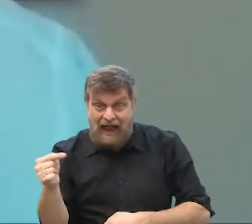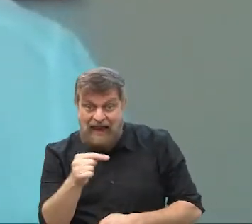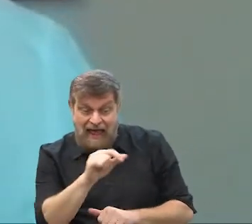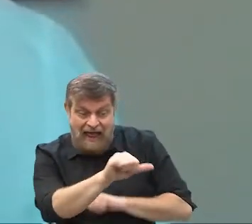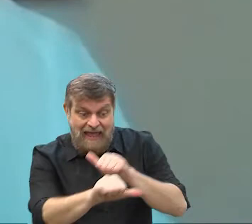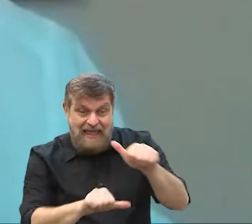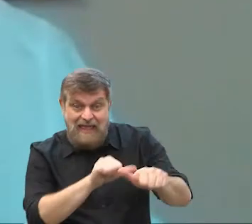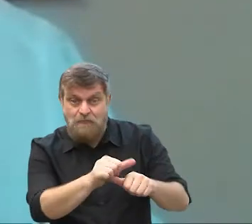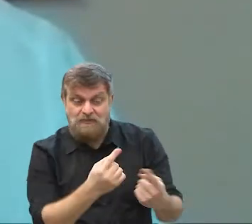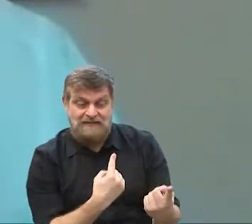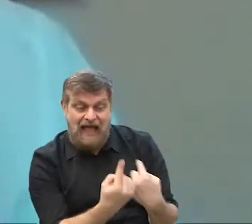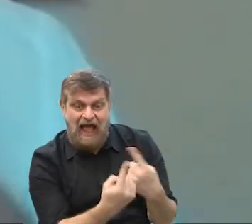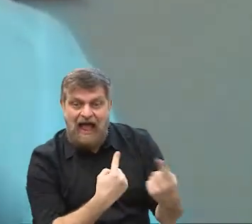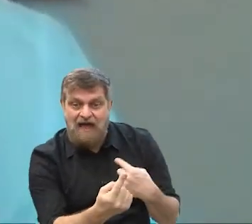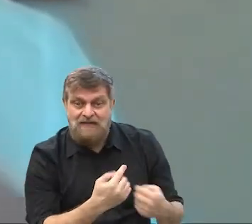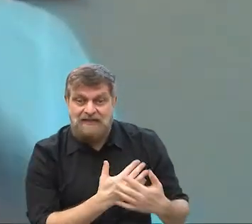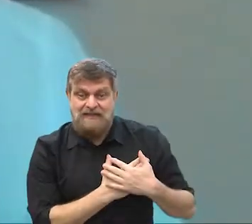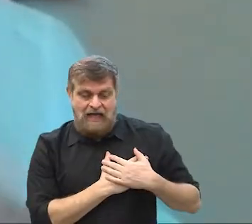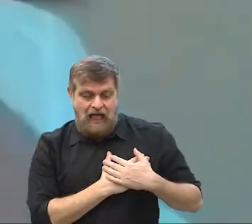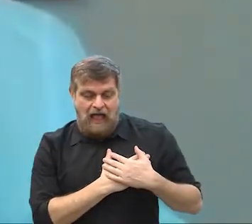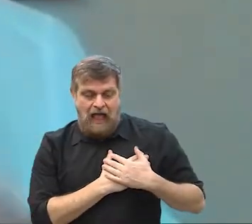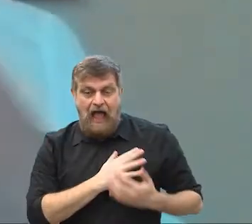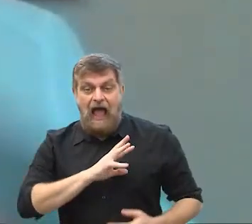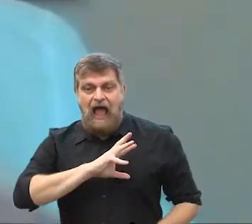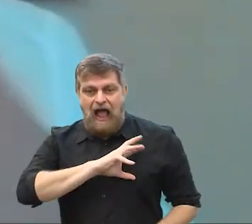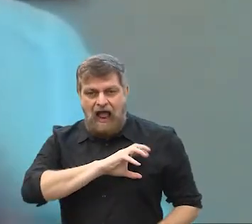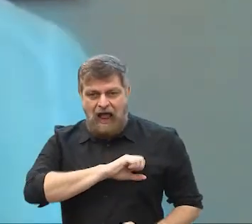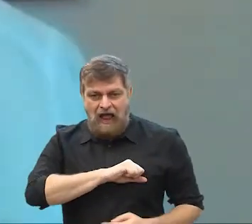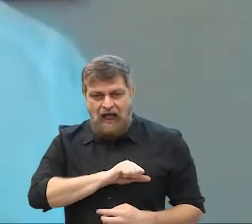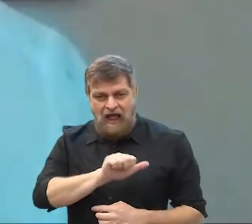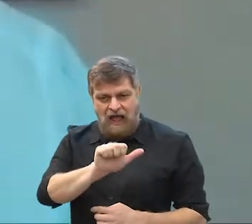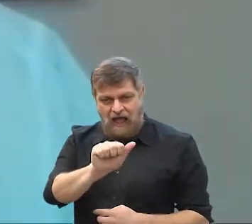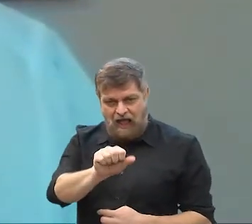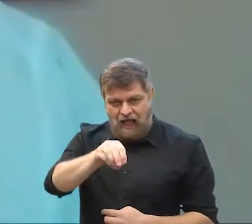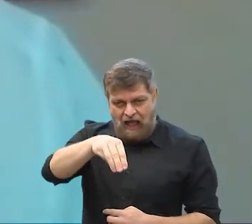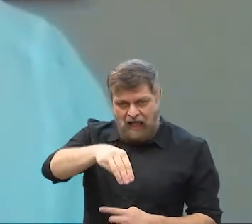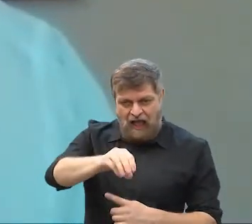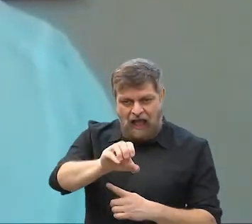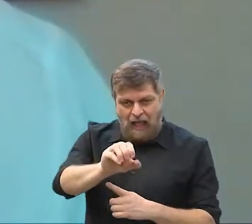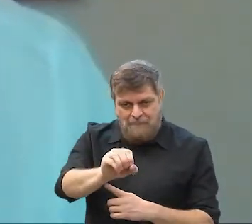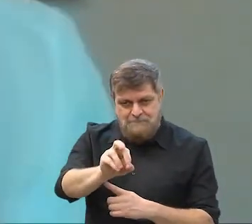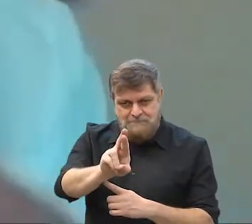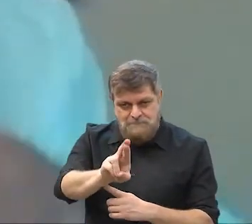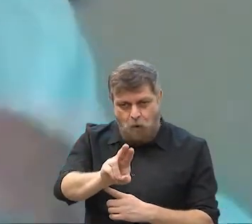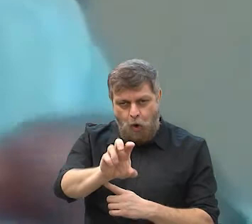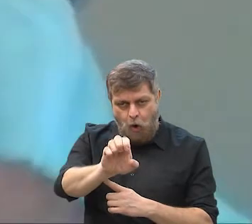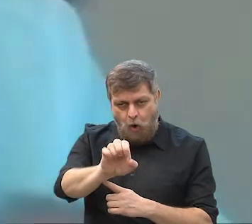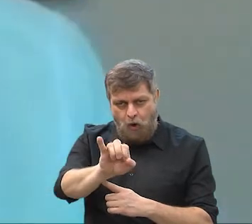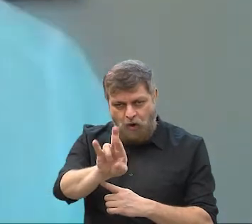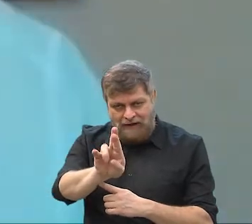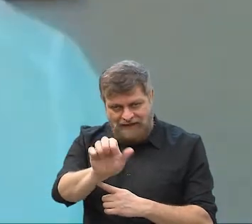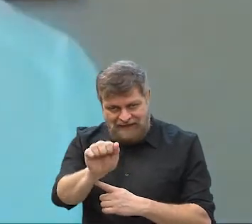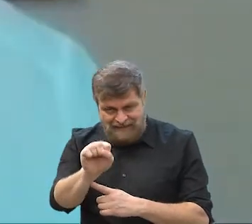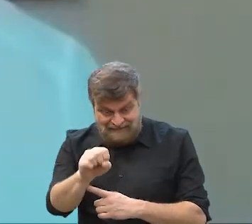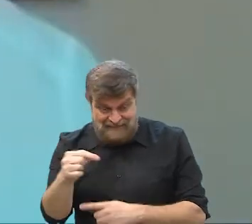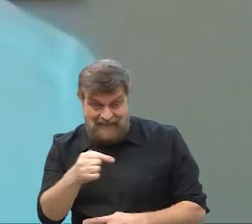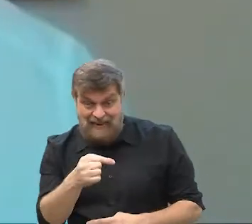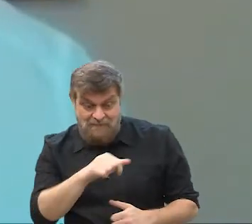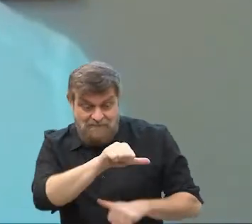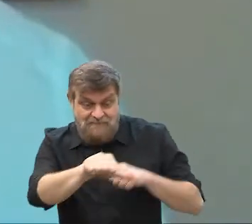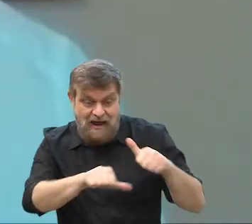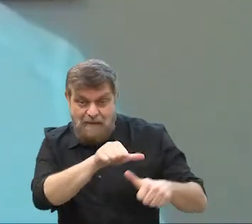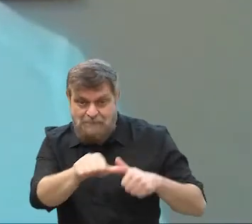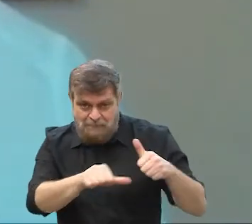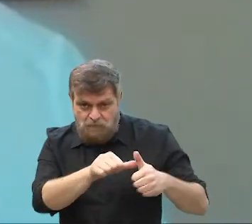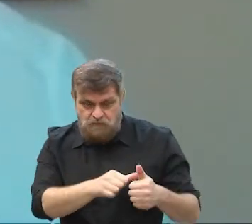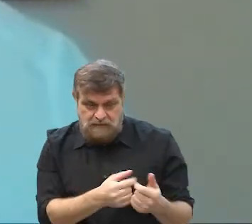nas Amoreiras ali, né? Como está ainda passando por esse processo de reurbanização, de arrumamento